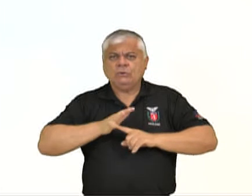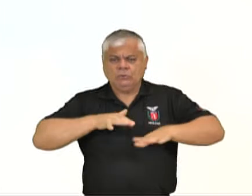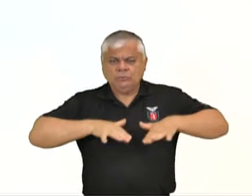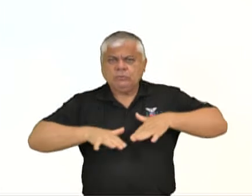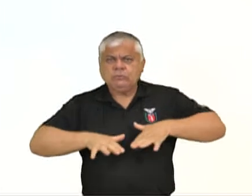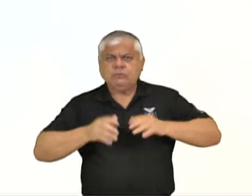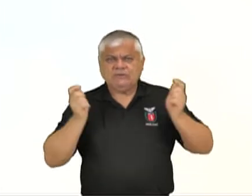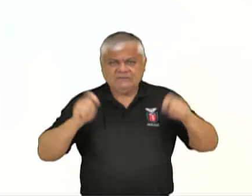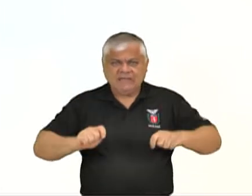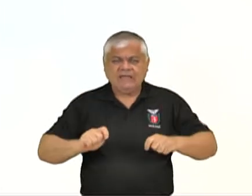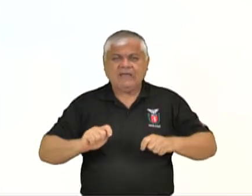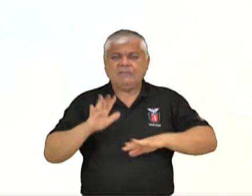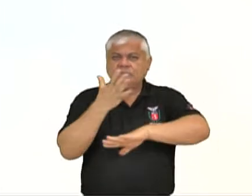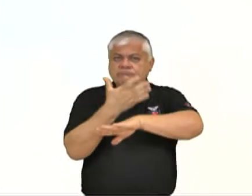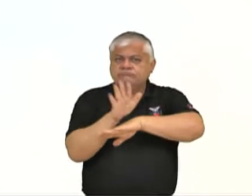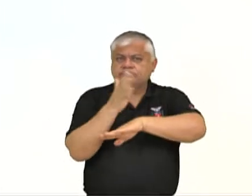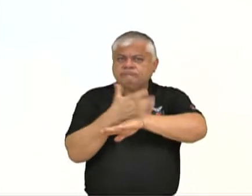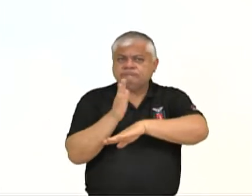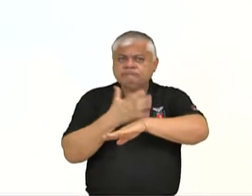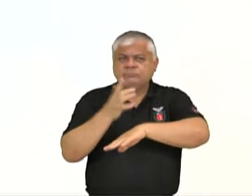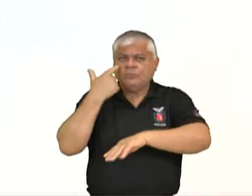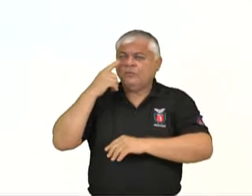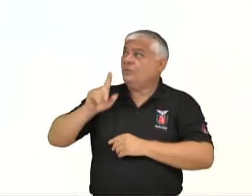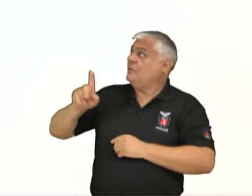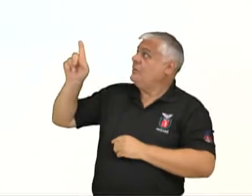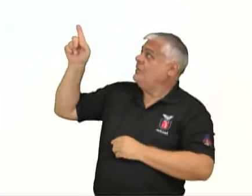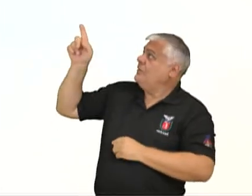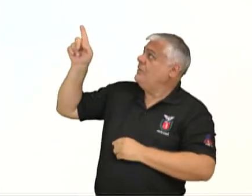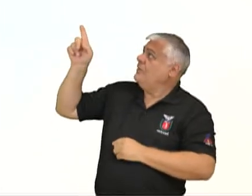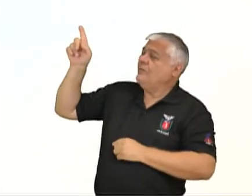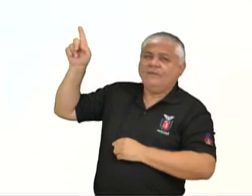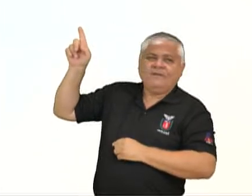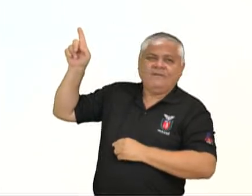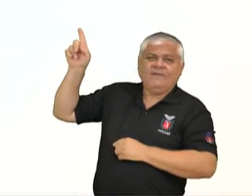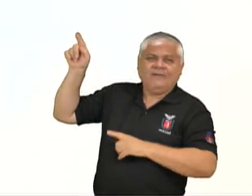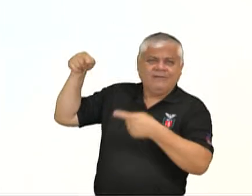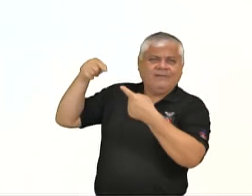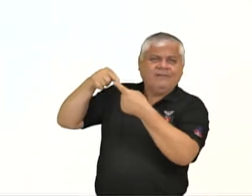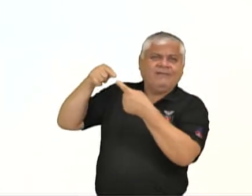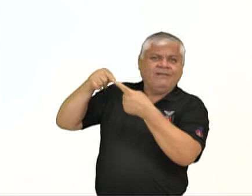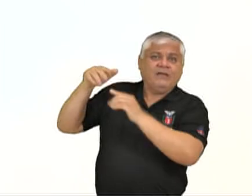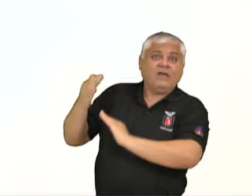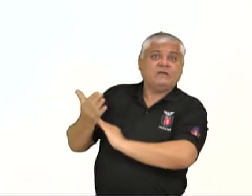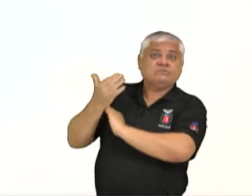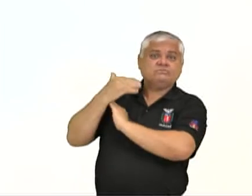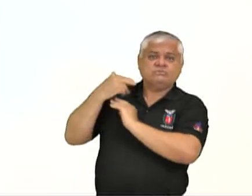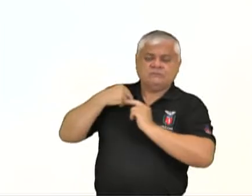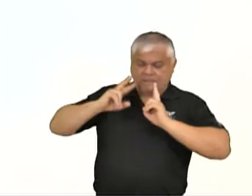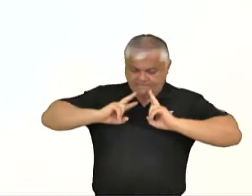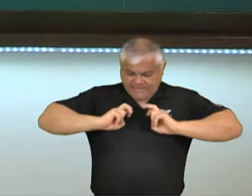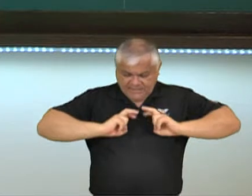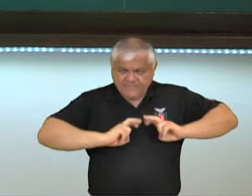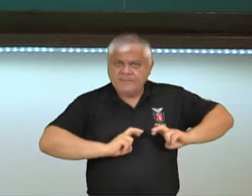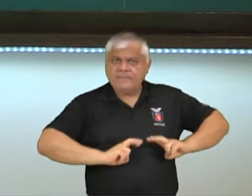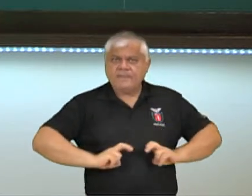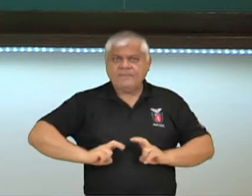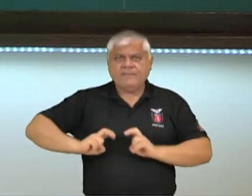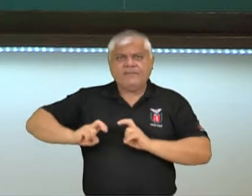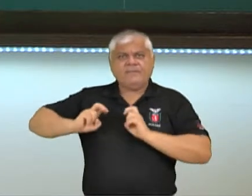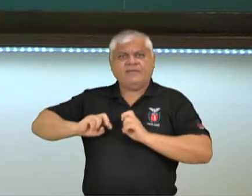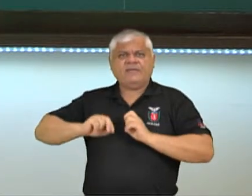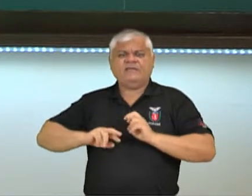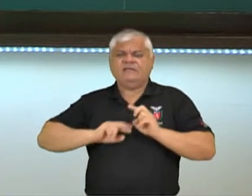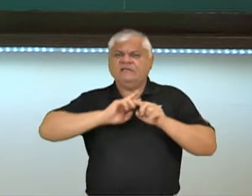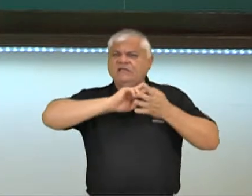através desses exercícios que estão aqui pontuados na imagem, exercícios que ajudam a perceber diversas